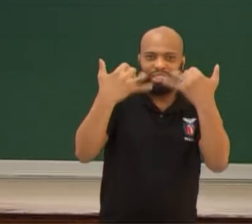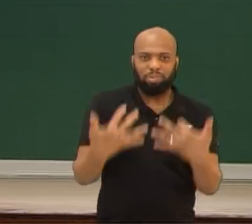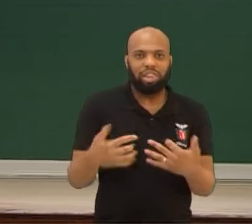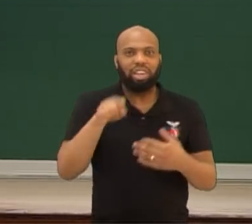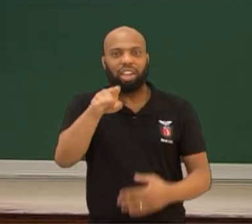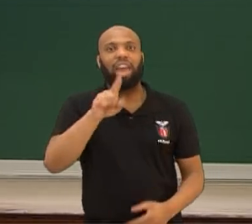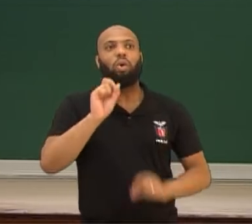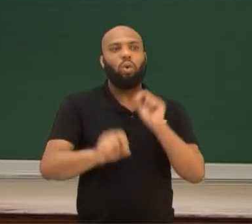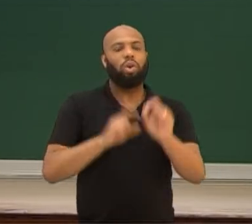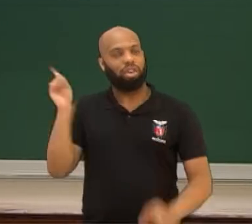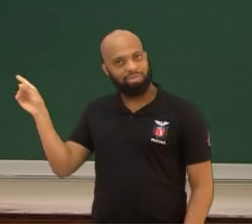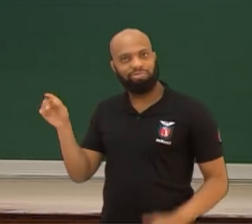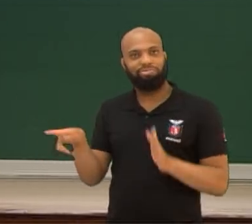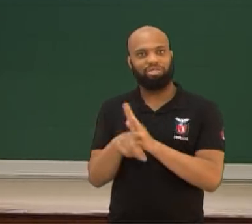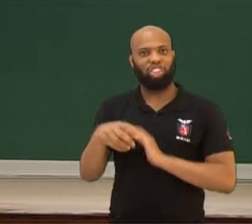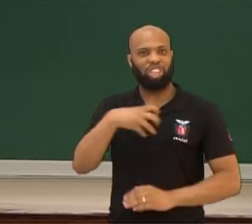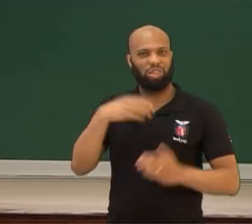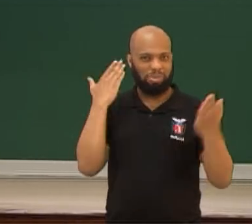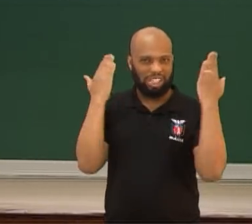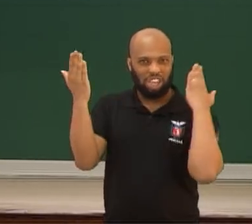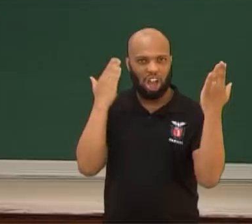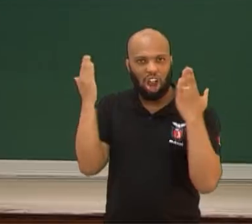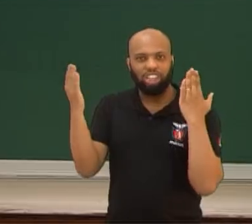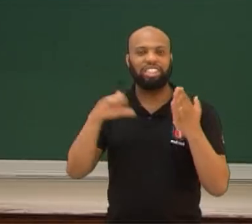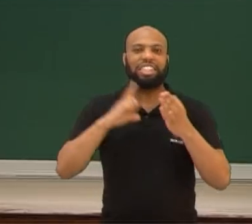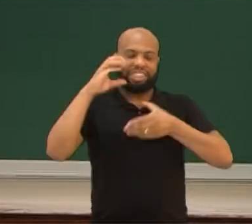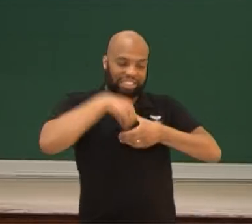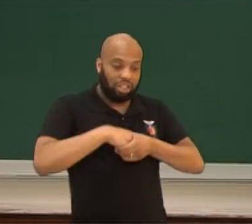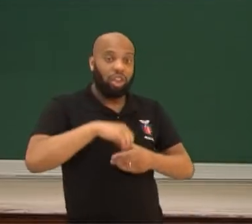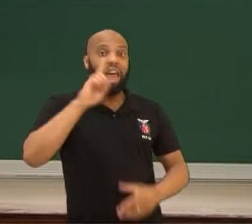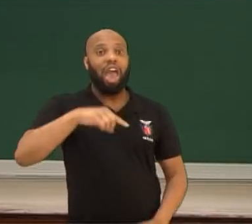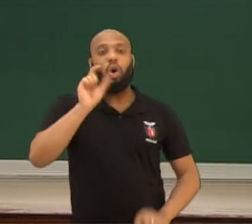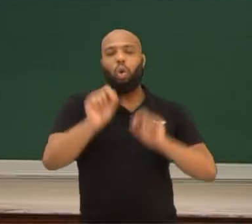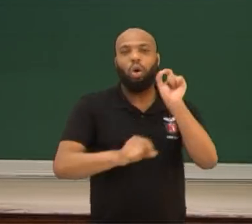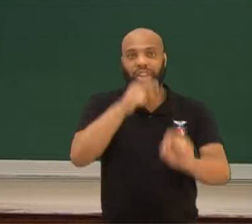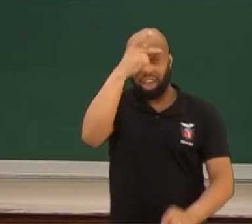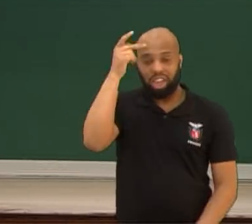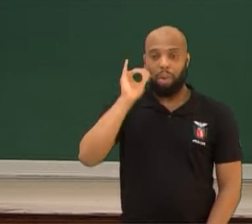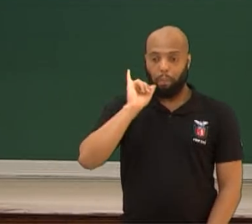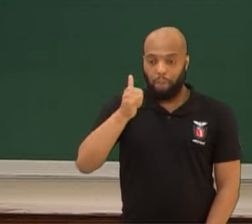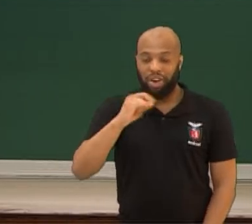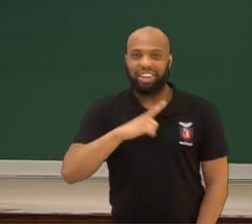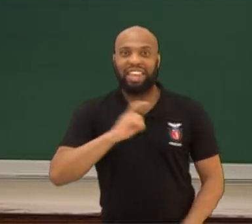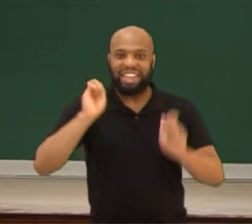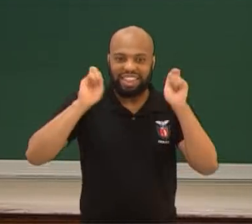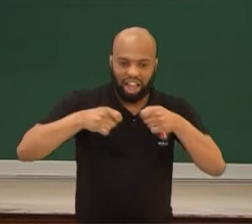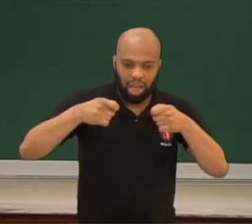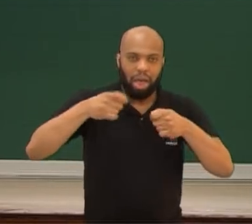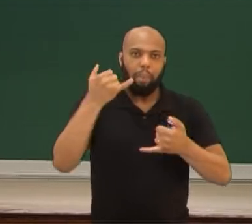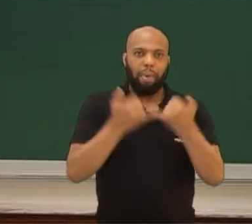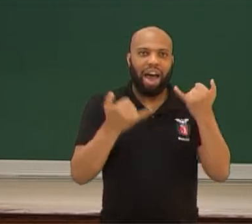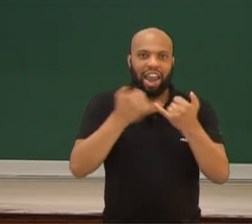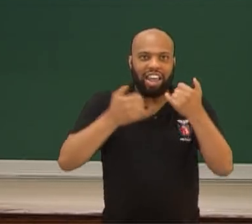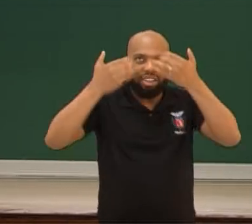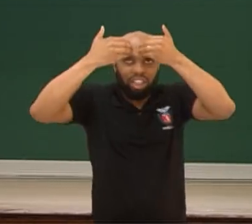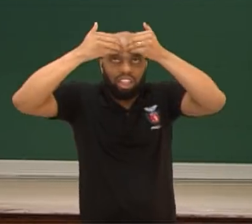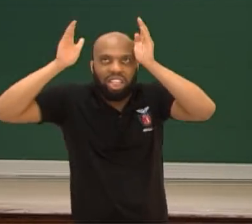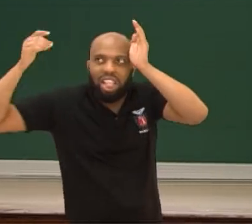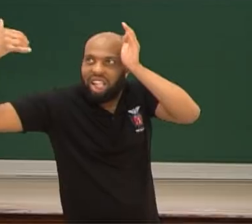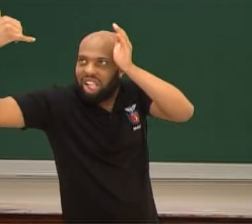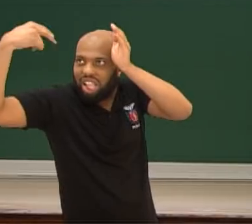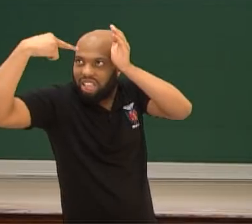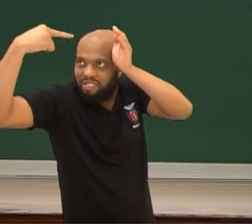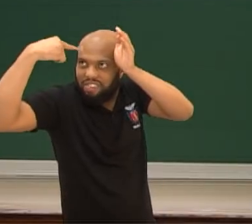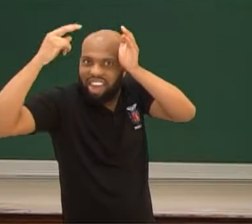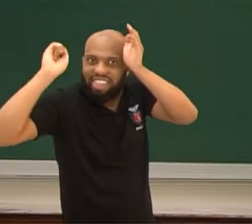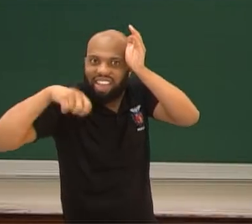uma introspecção psicológica, no caso quando a gente tem um narrador onisciente, que mergulha no pensamento do personagem, na consciência, e